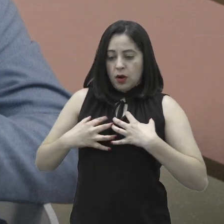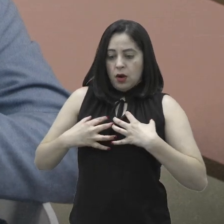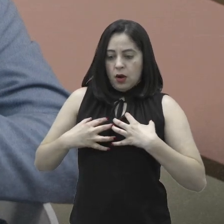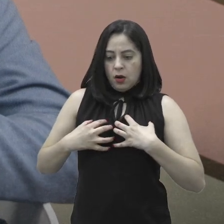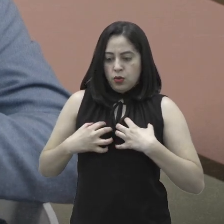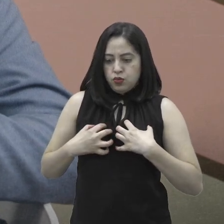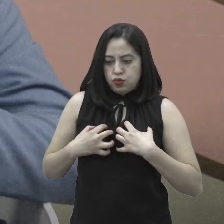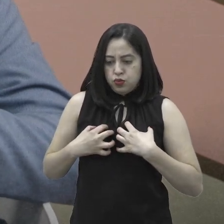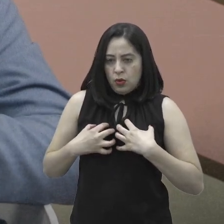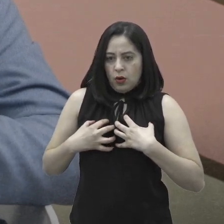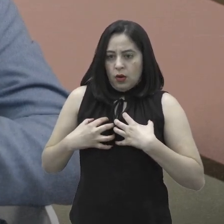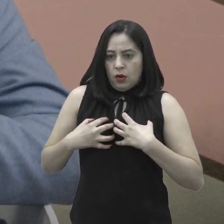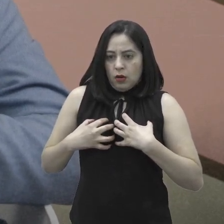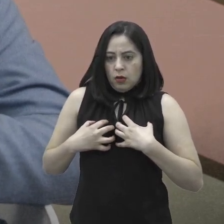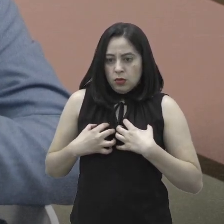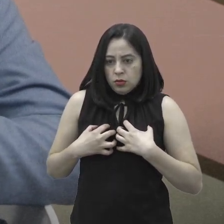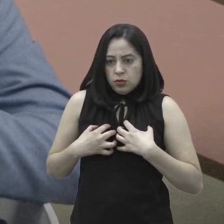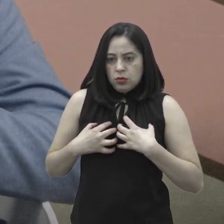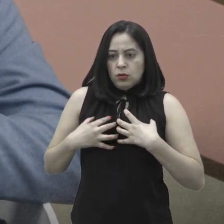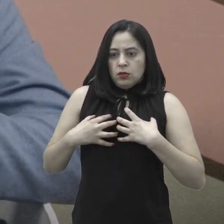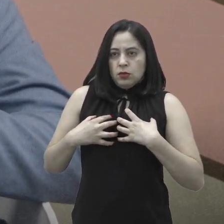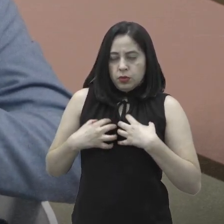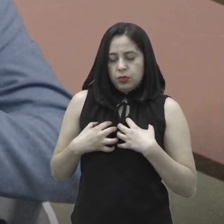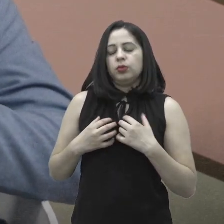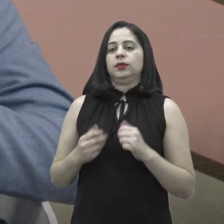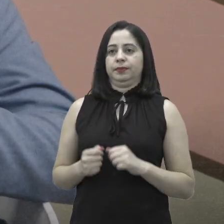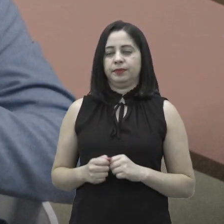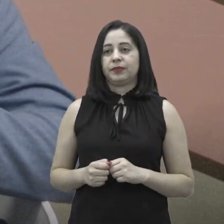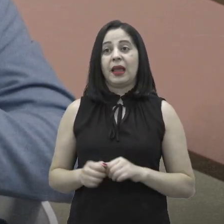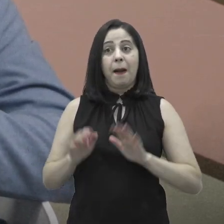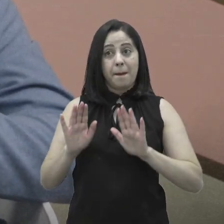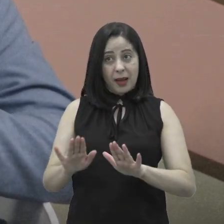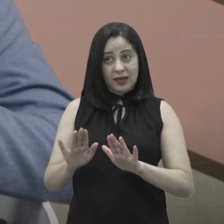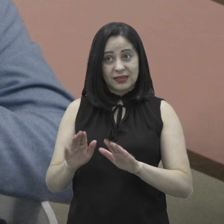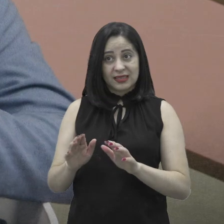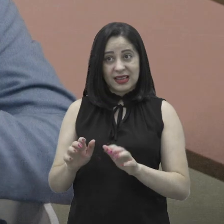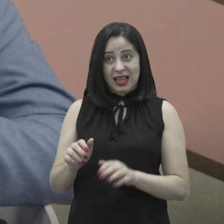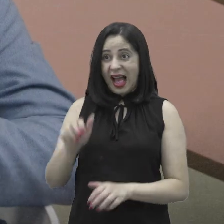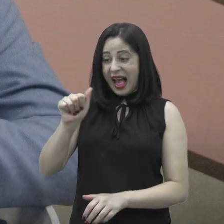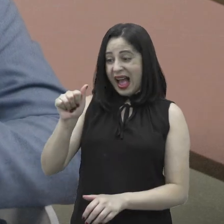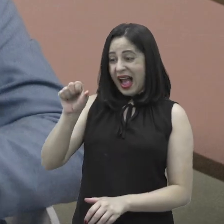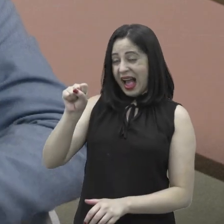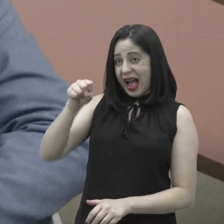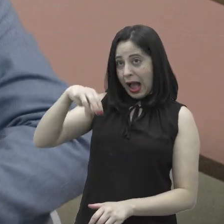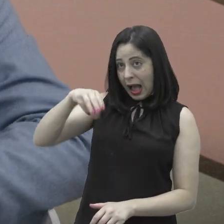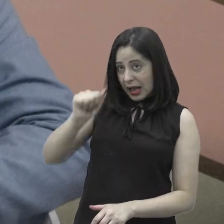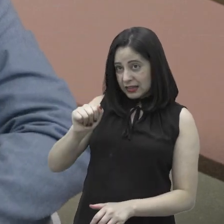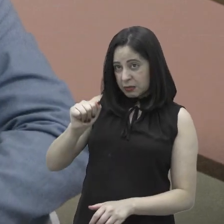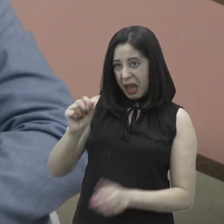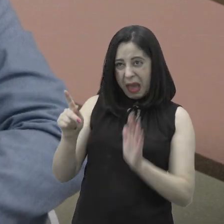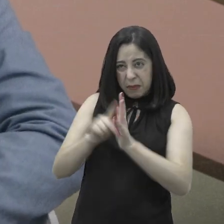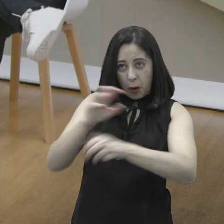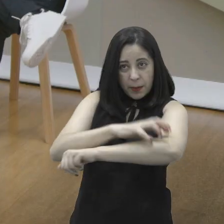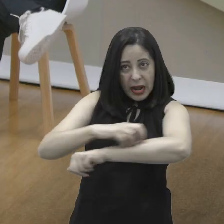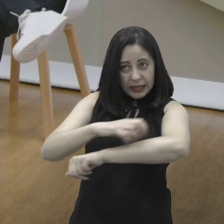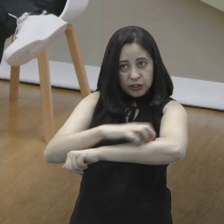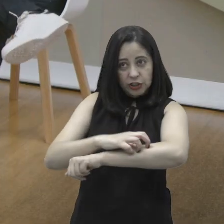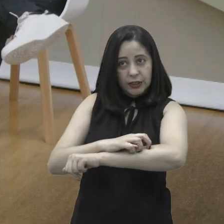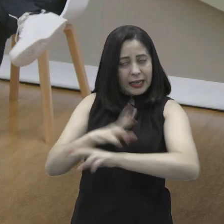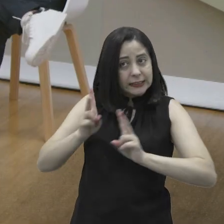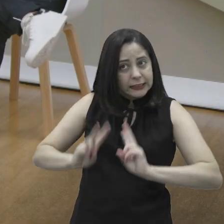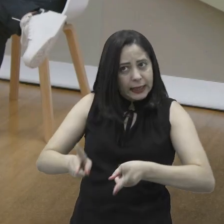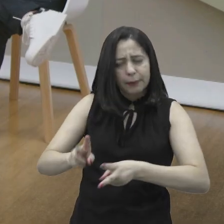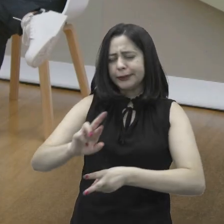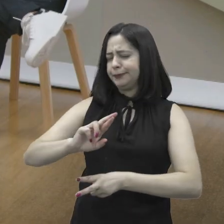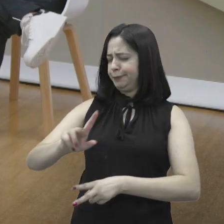bronquite também do perfil da asma. Mas, lembrar, nem toda asma é alérgica, mas precisa ser investigada. Entendi, doutor. E a asma tem